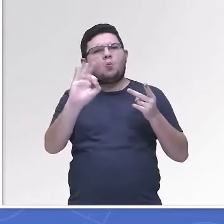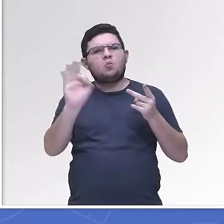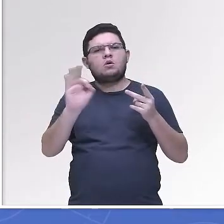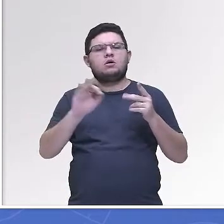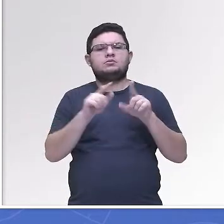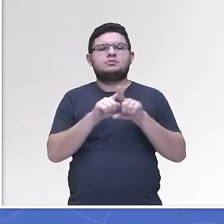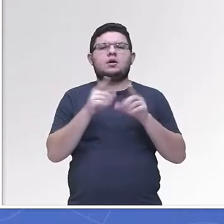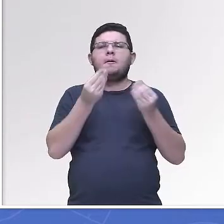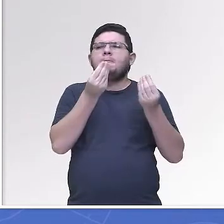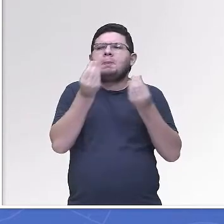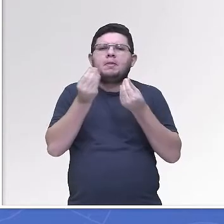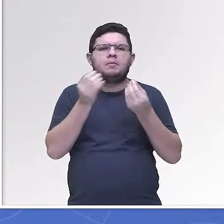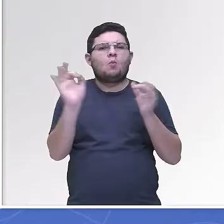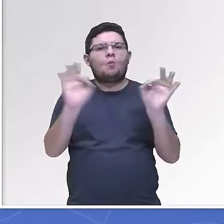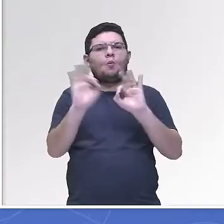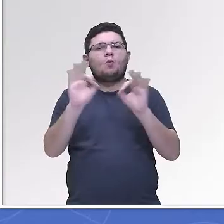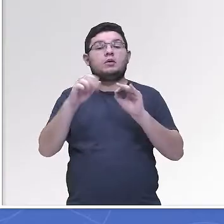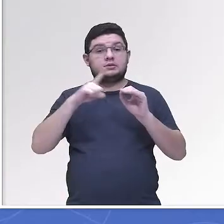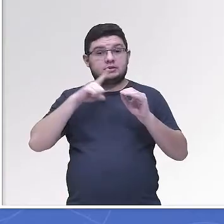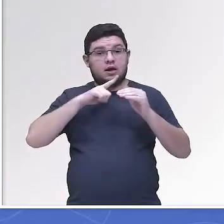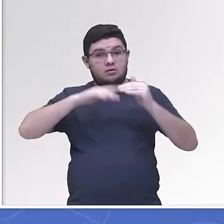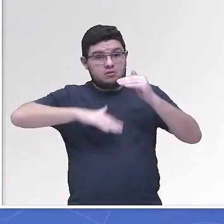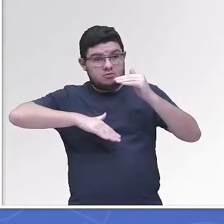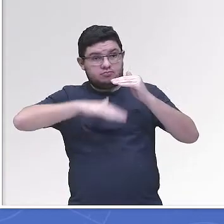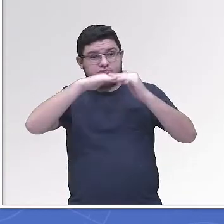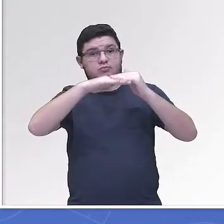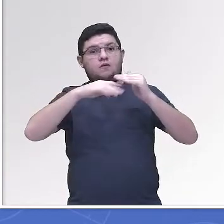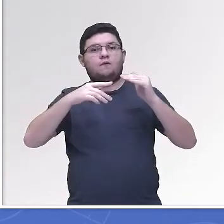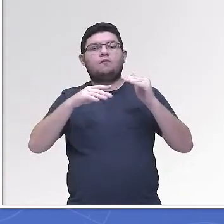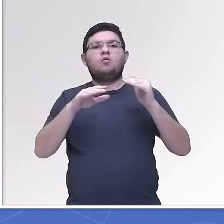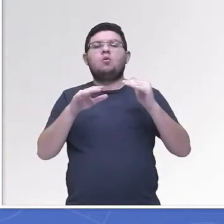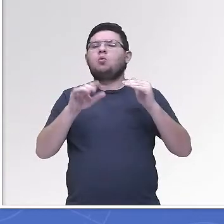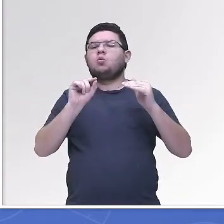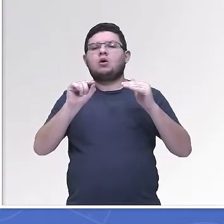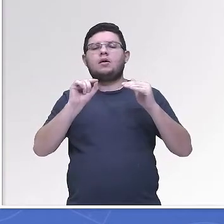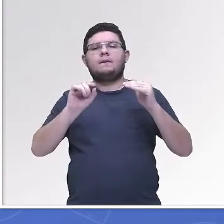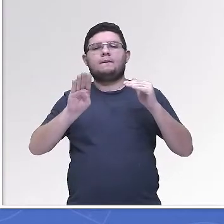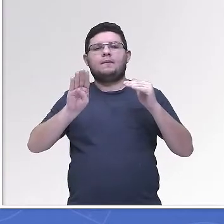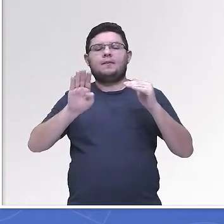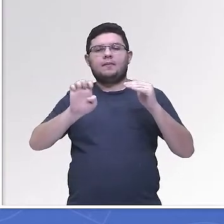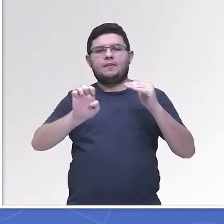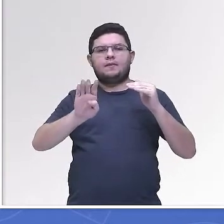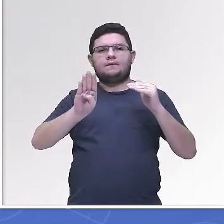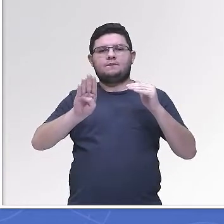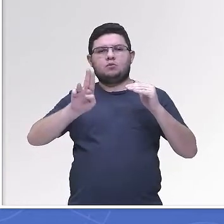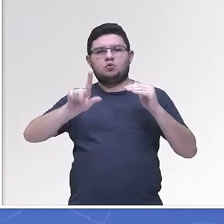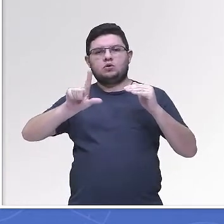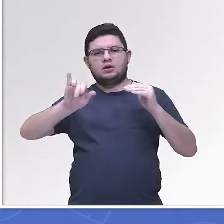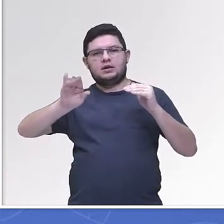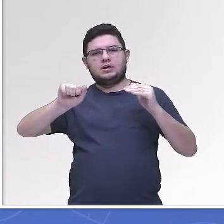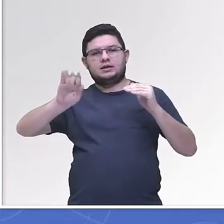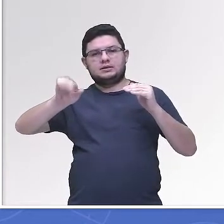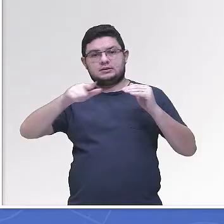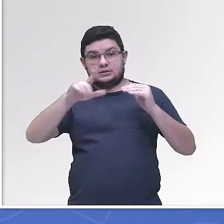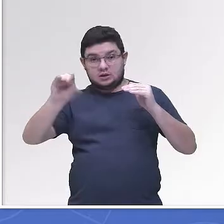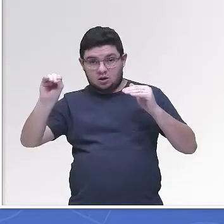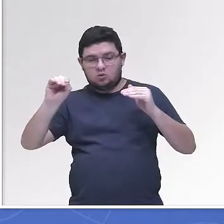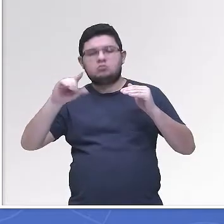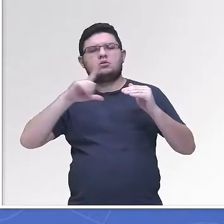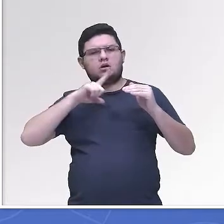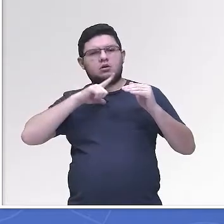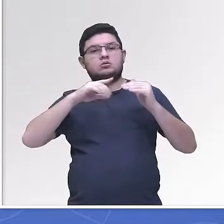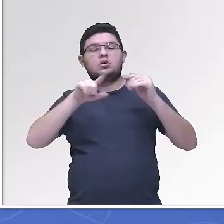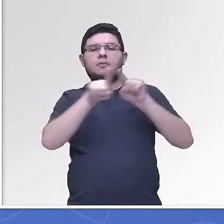ponto de ebulição bem definidos, ponto de fusão a 0 graus Celsius, ponto de ebulição a 100 graus Celsius,